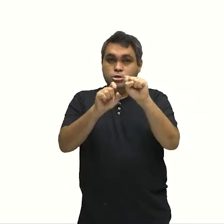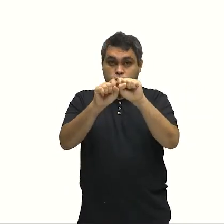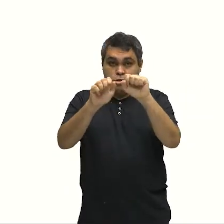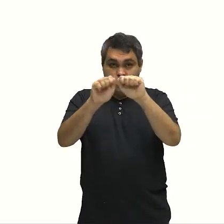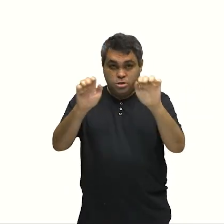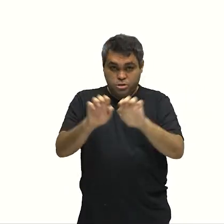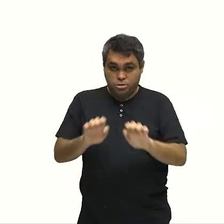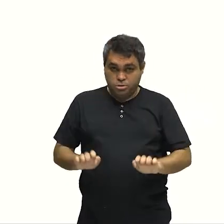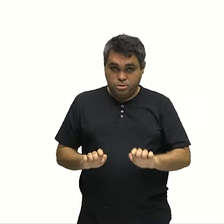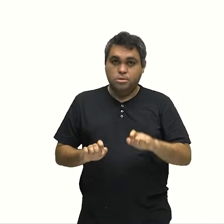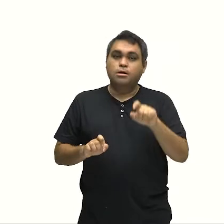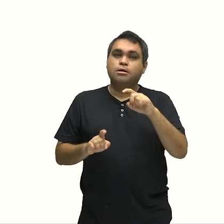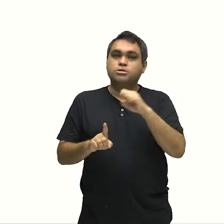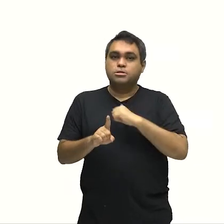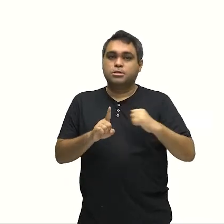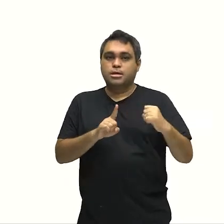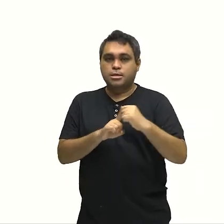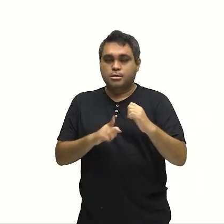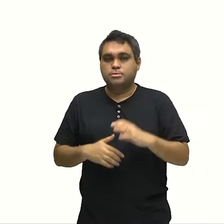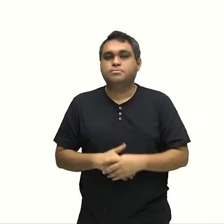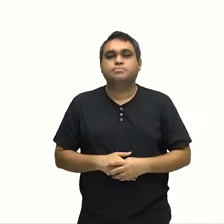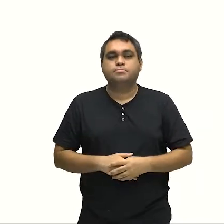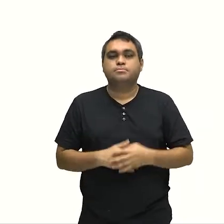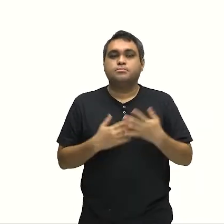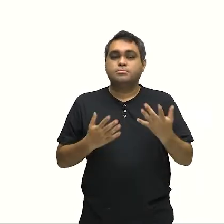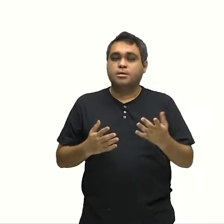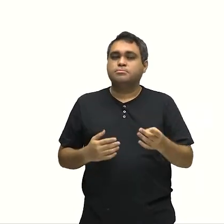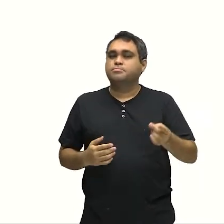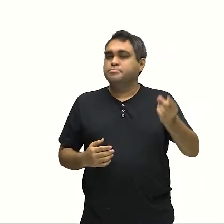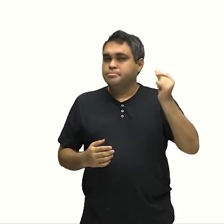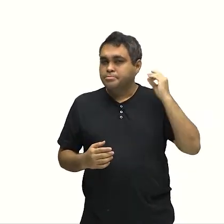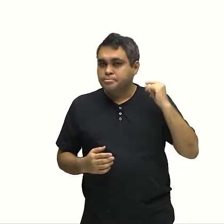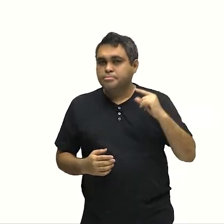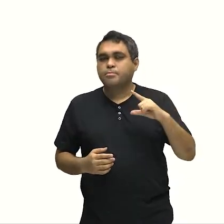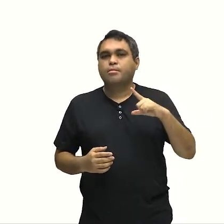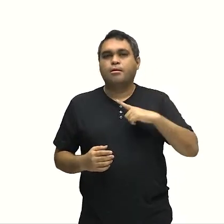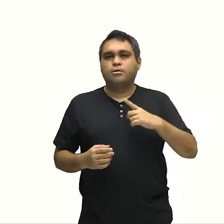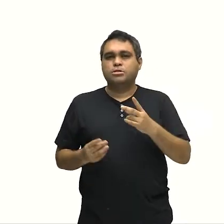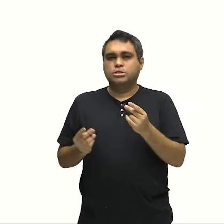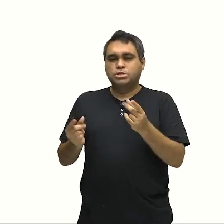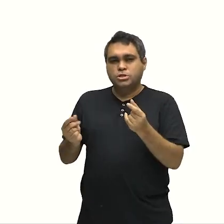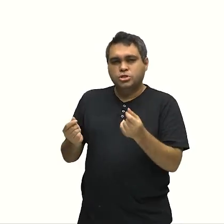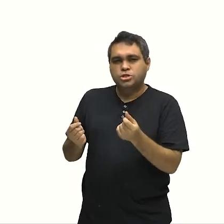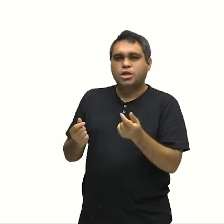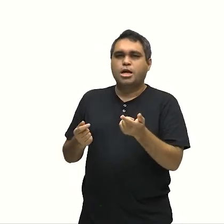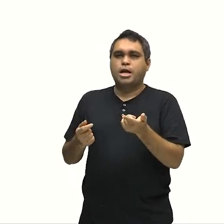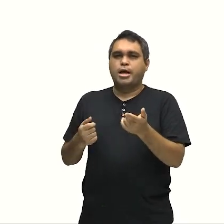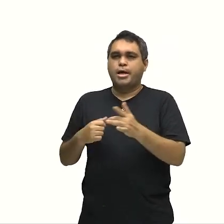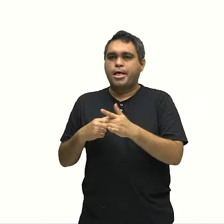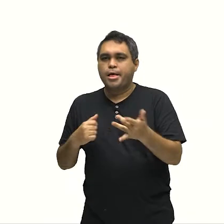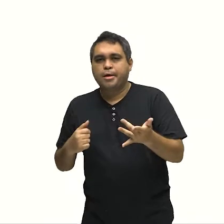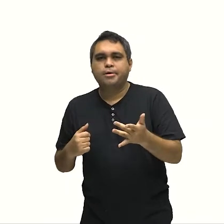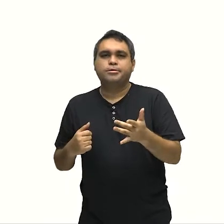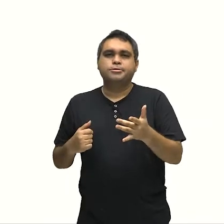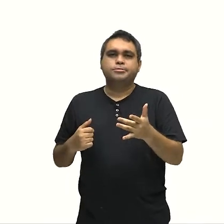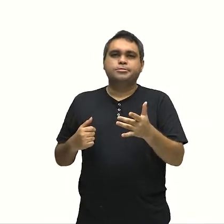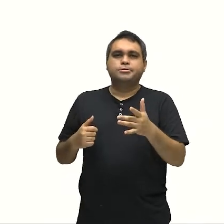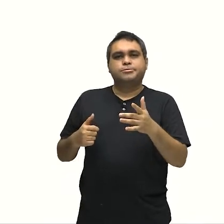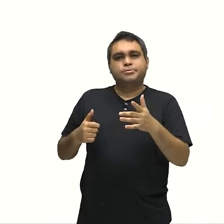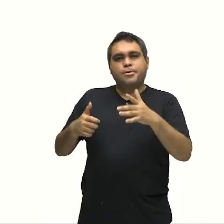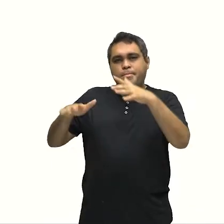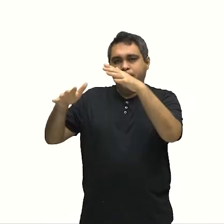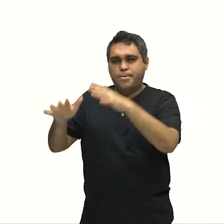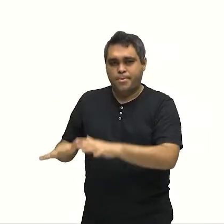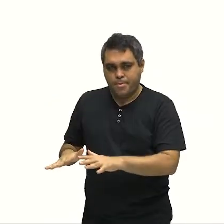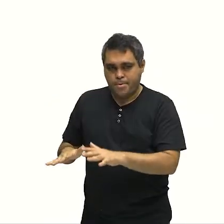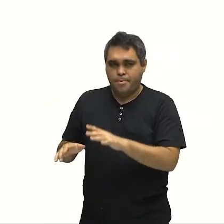riquezas deixadas aí pelos povos da Mesopotâmia foram muito destruídas aí pela questão das guerras, dos grupos religiosos extremistas